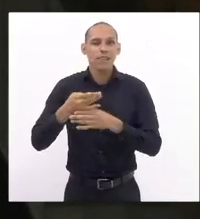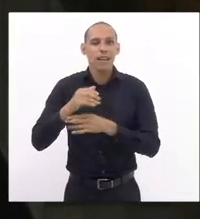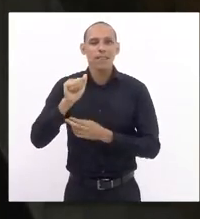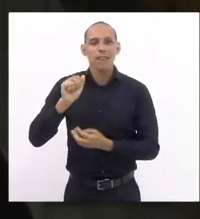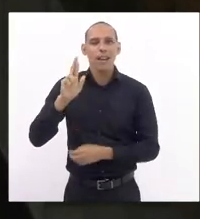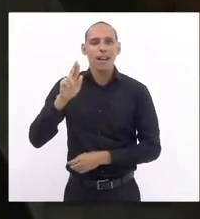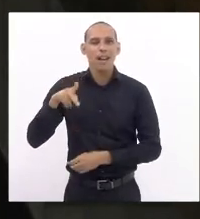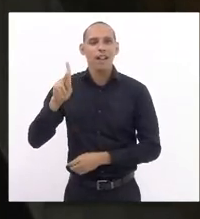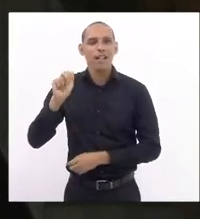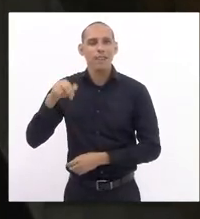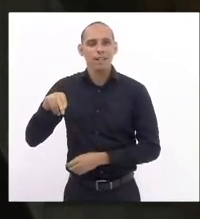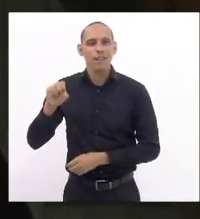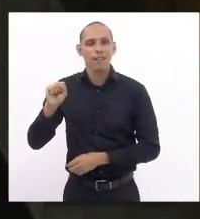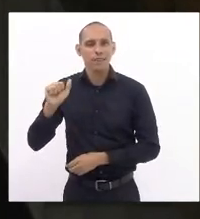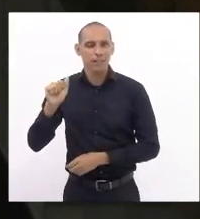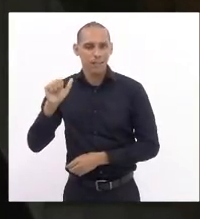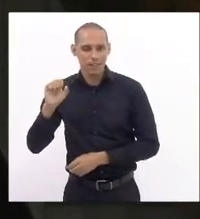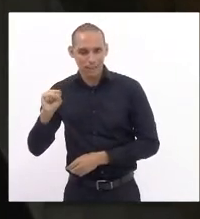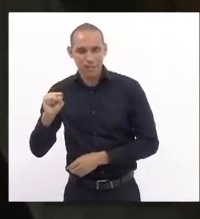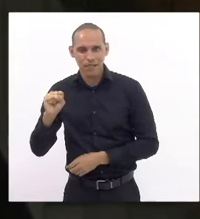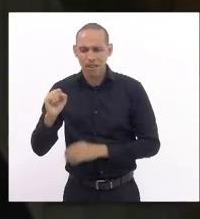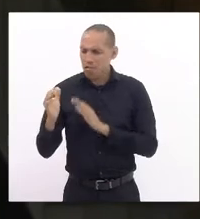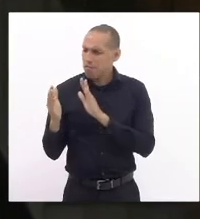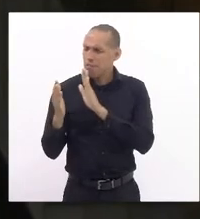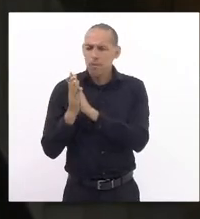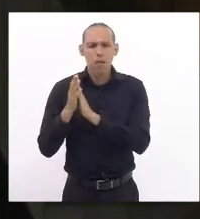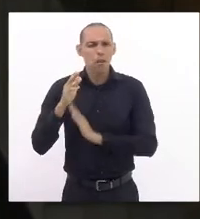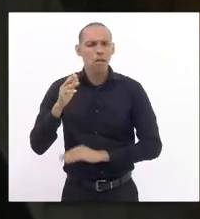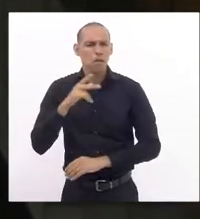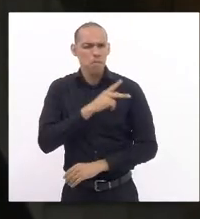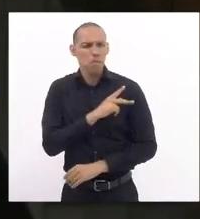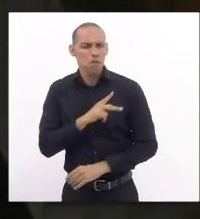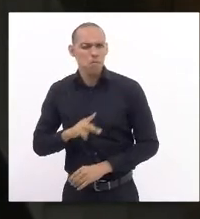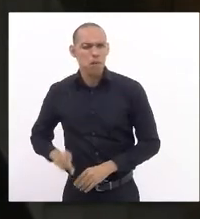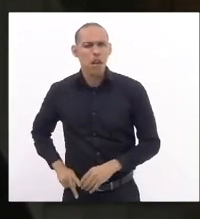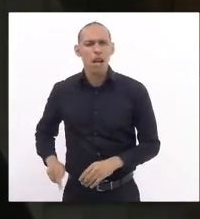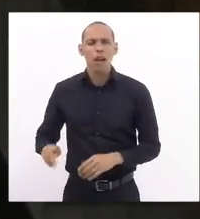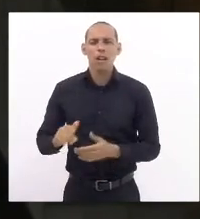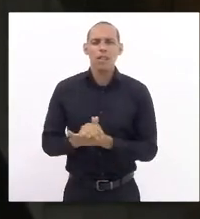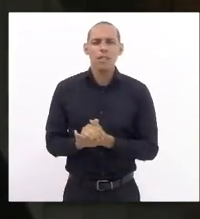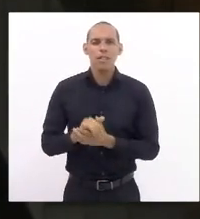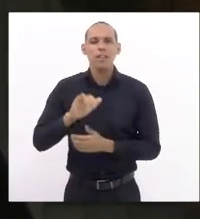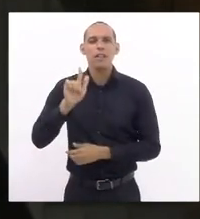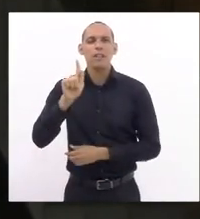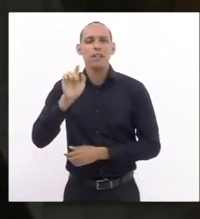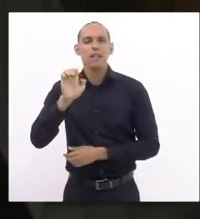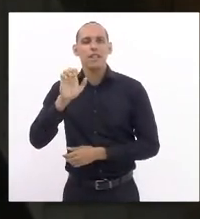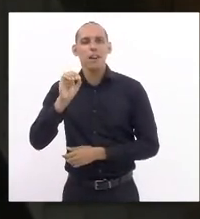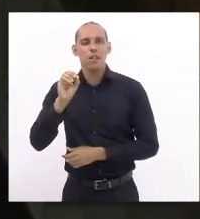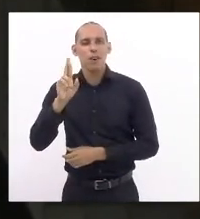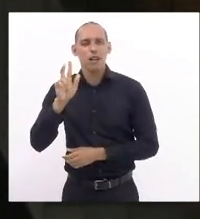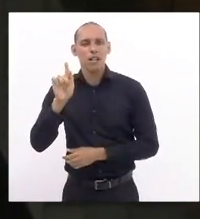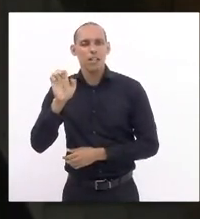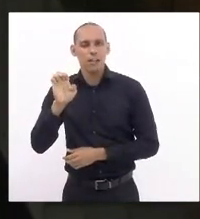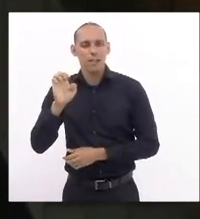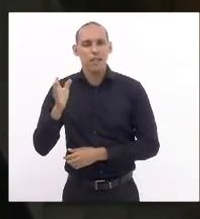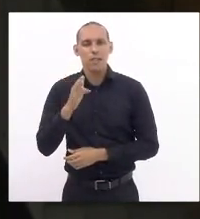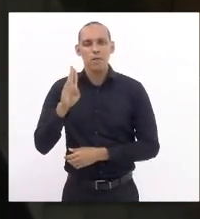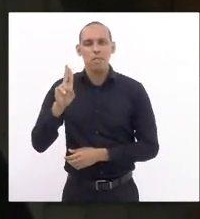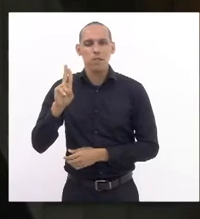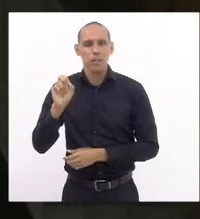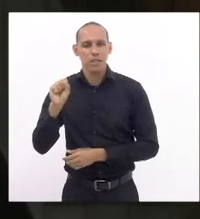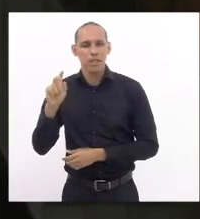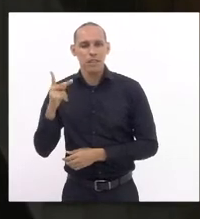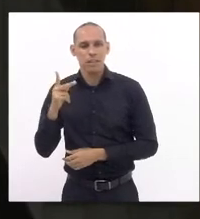Bill Clinton, enfrentou o presidente que buscava a reeleição, George Bush pai, e o seu